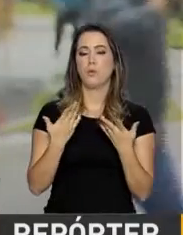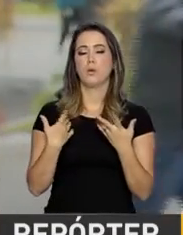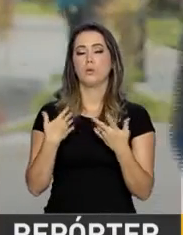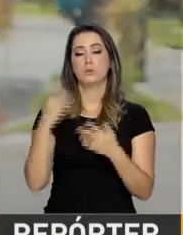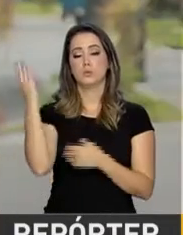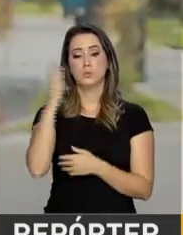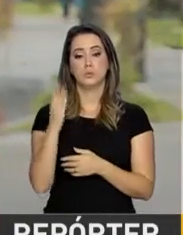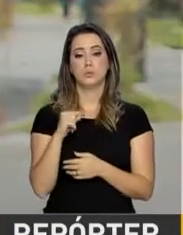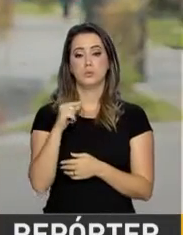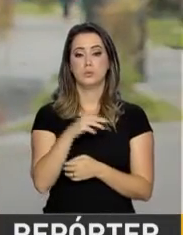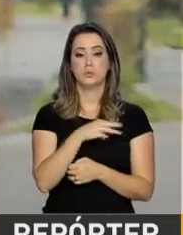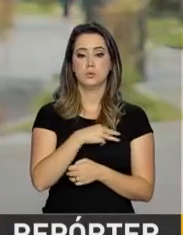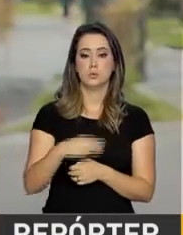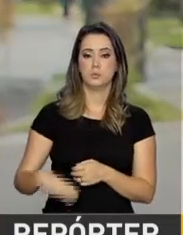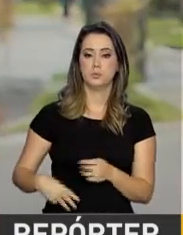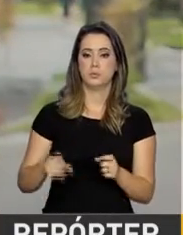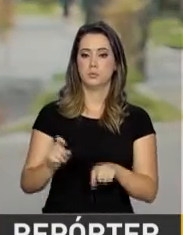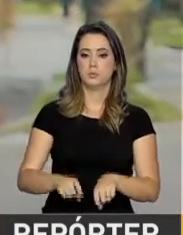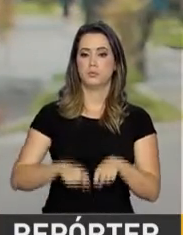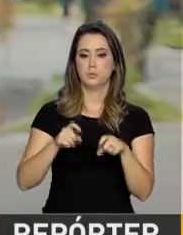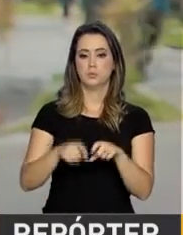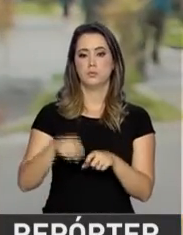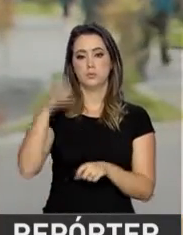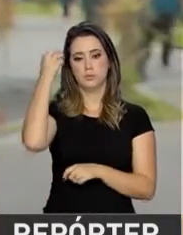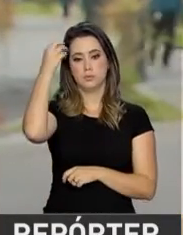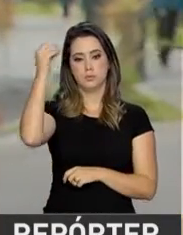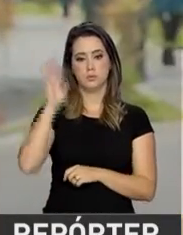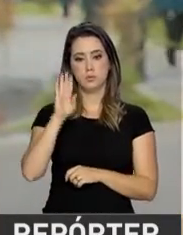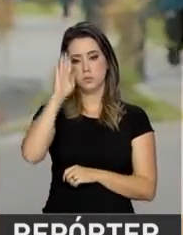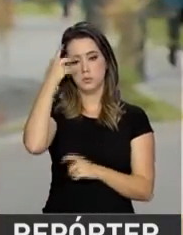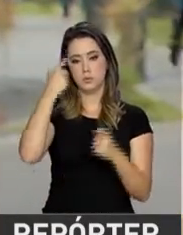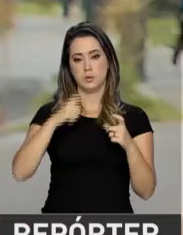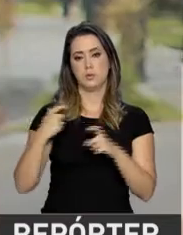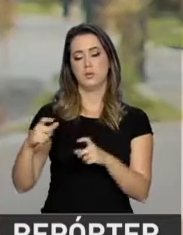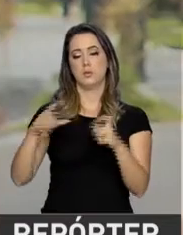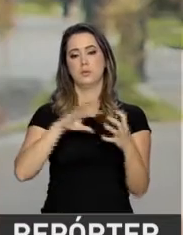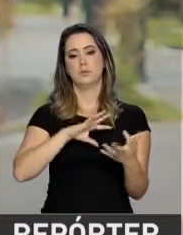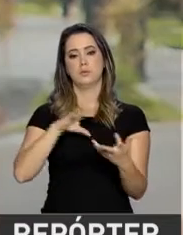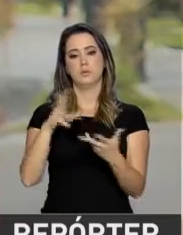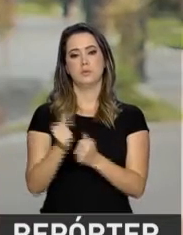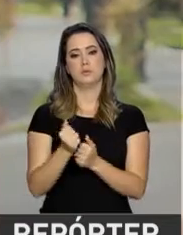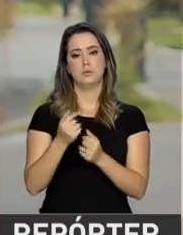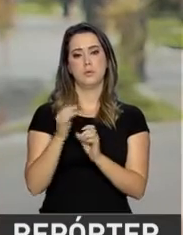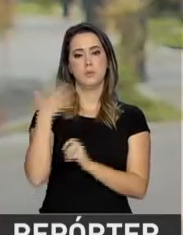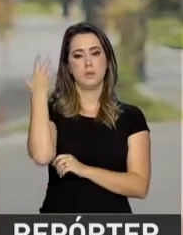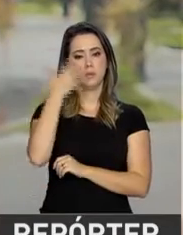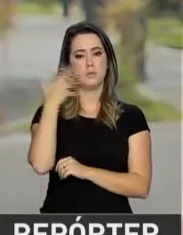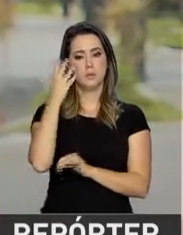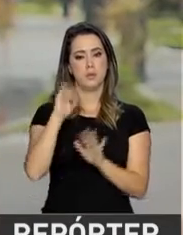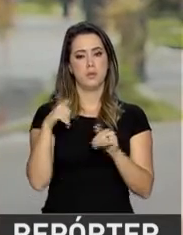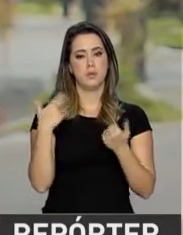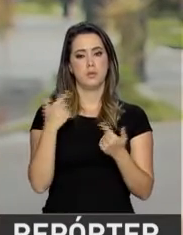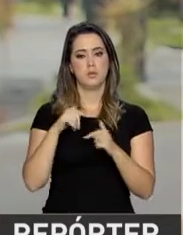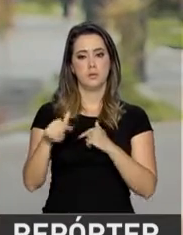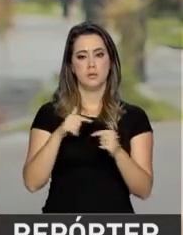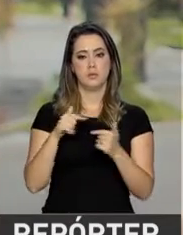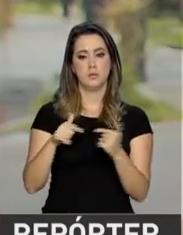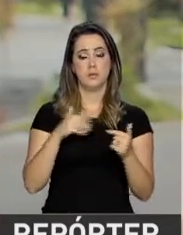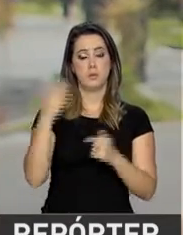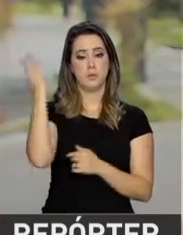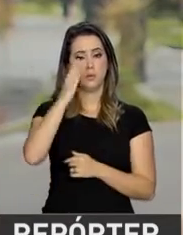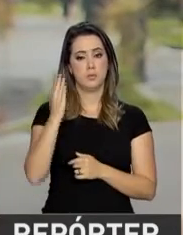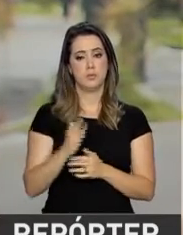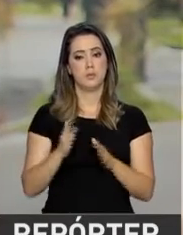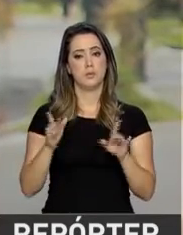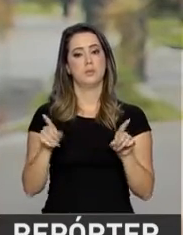o ministro da agricultura tem viajado para os principais mercados internacionais para explicar as ações tomadas pelo brasil